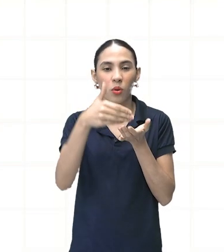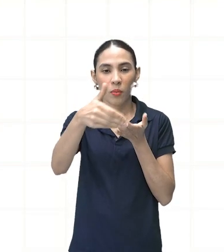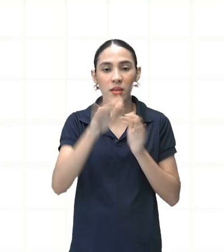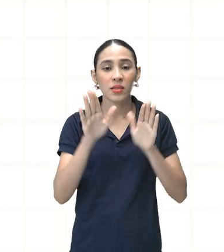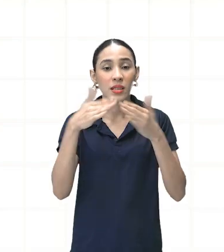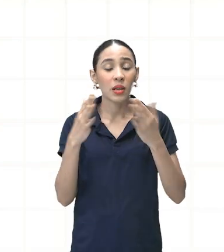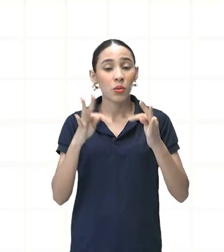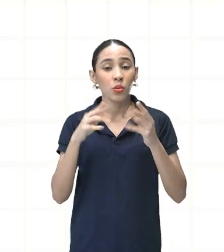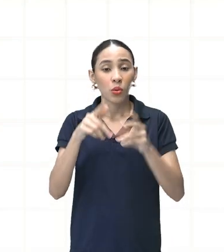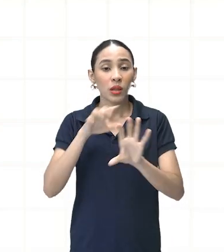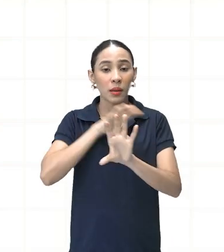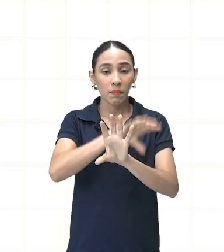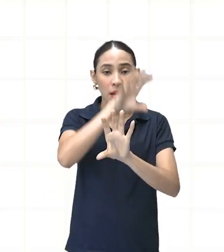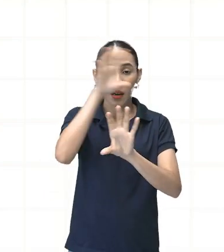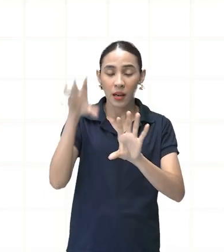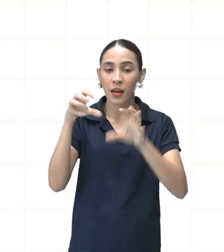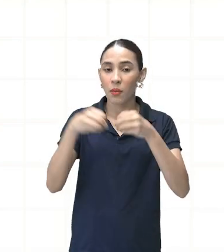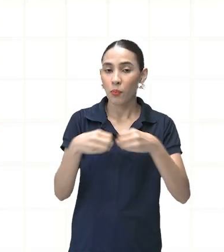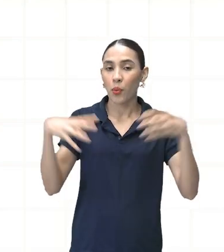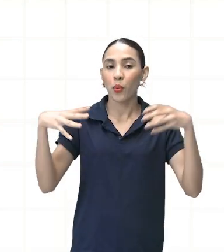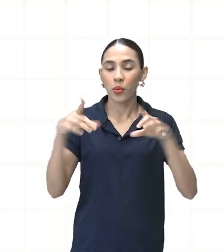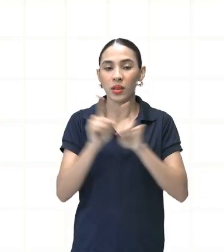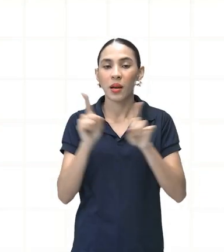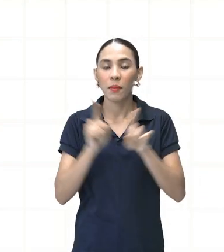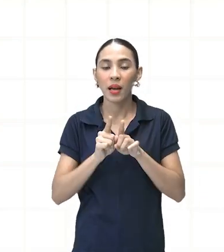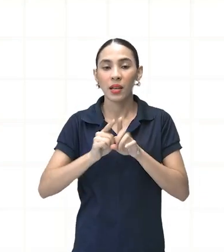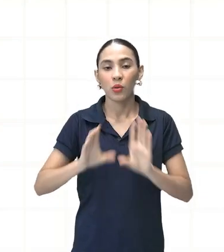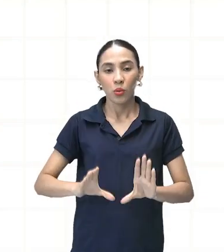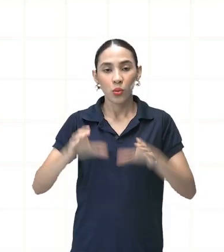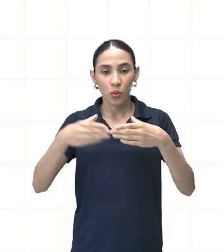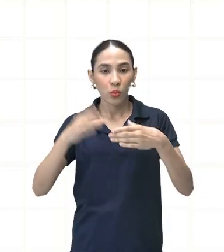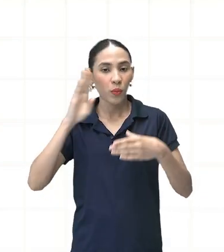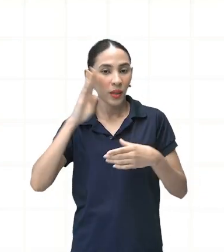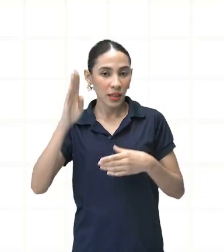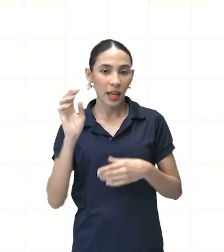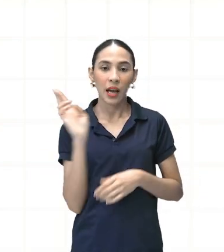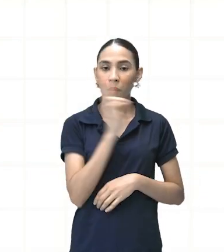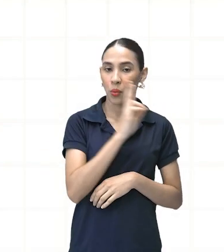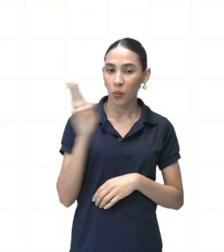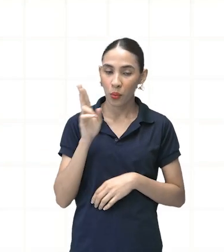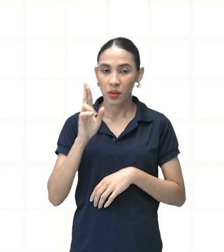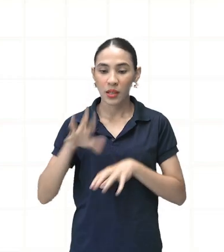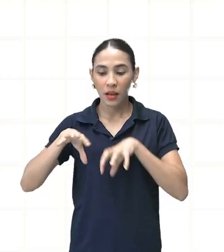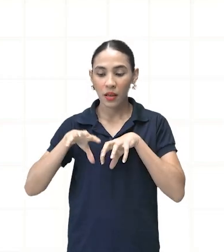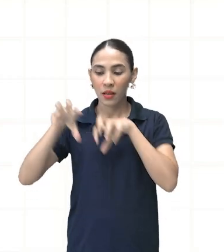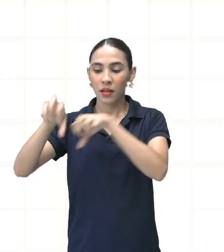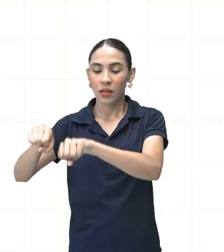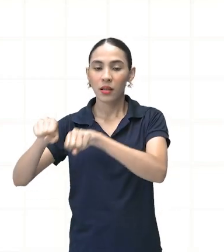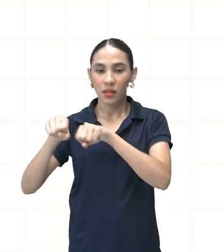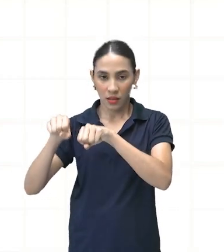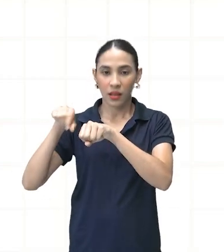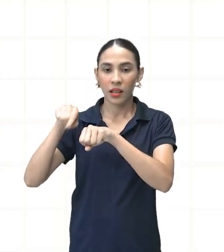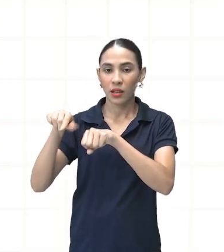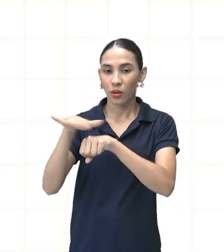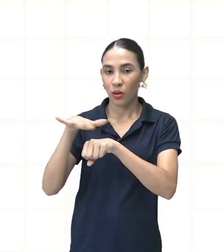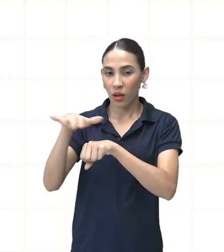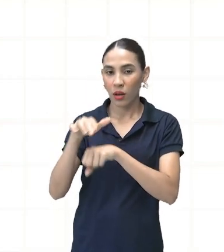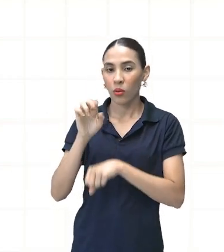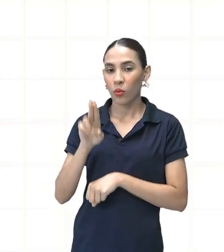Então, todas essas regiões de ataques aí, com as tropas da Rússia, né, adentrando aí nesse